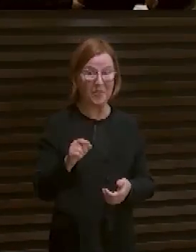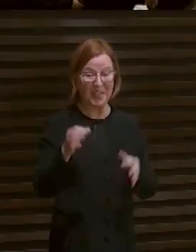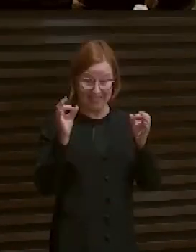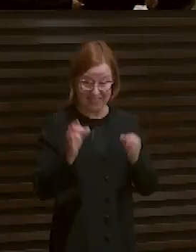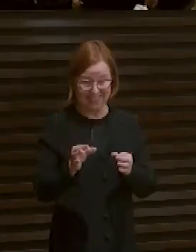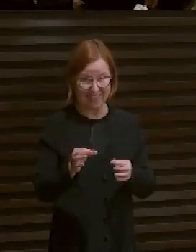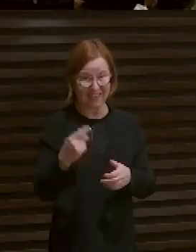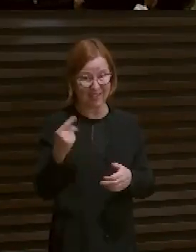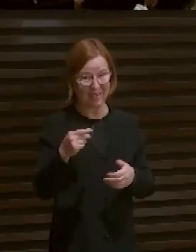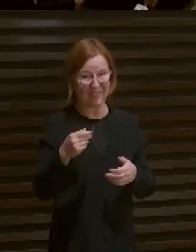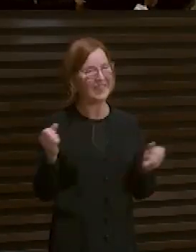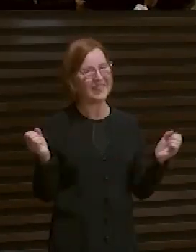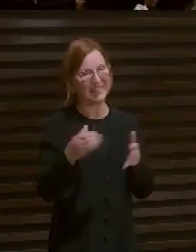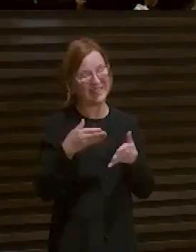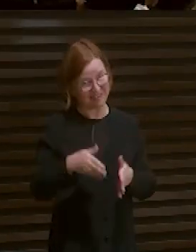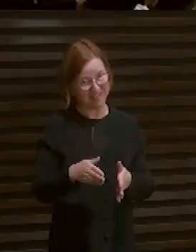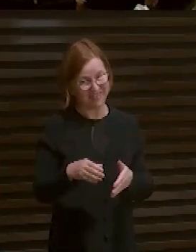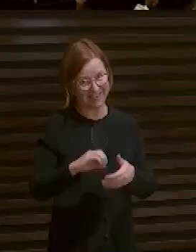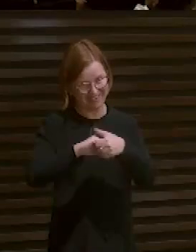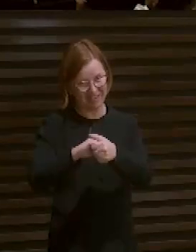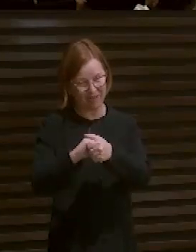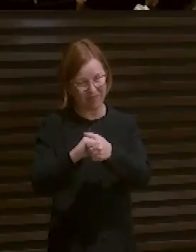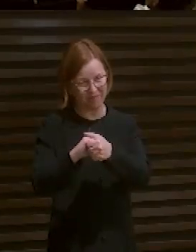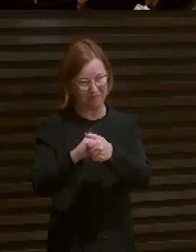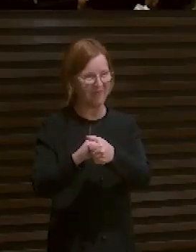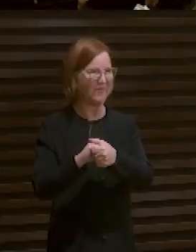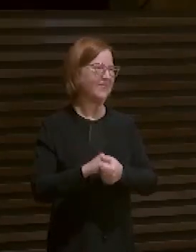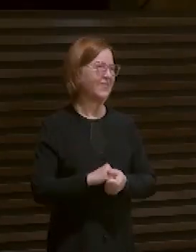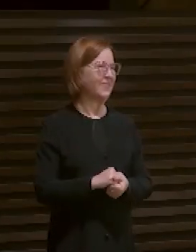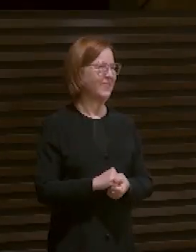Você tem certeza do seu novo nascimento? Graças a Deus.